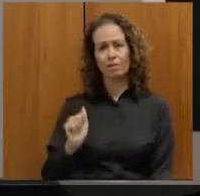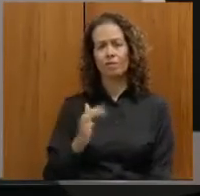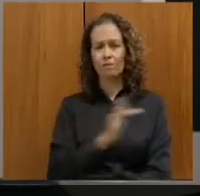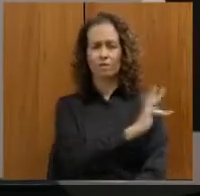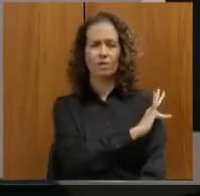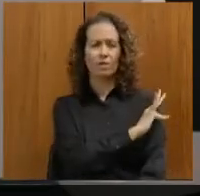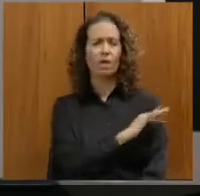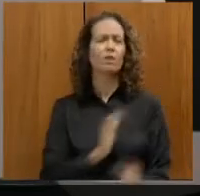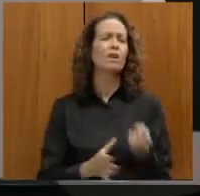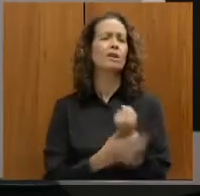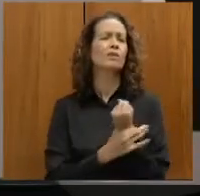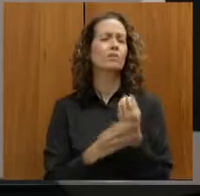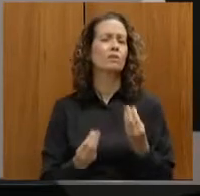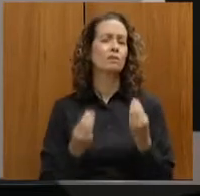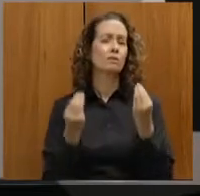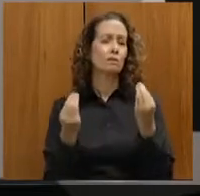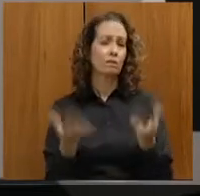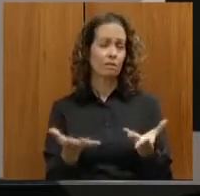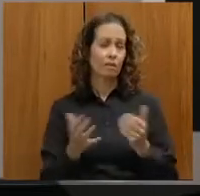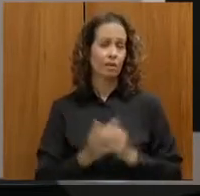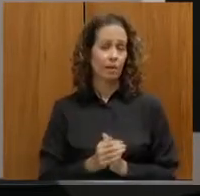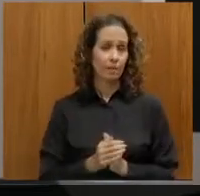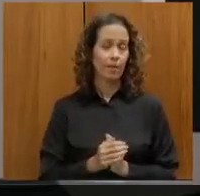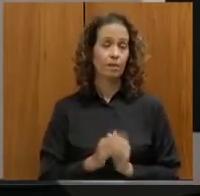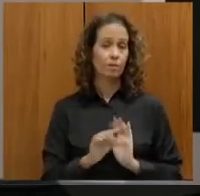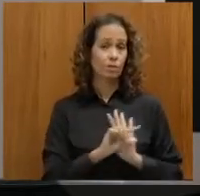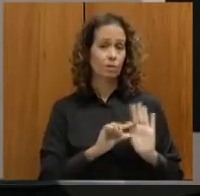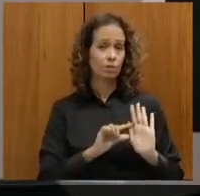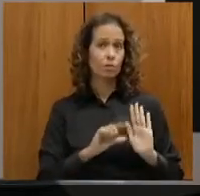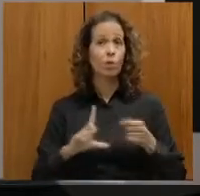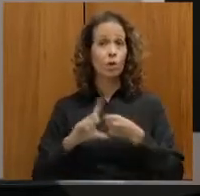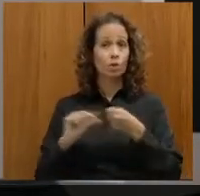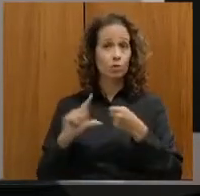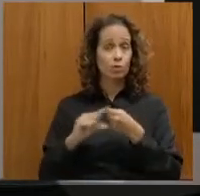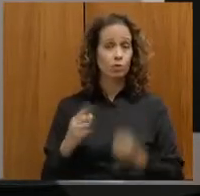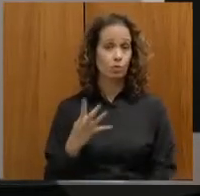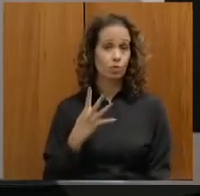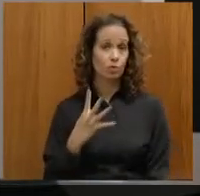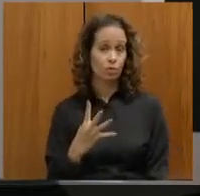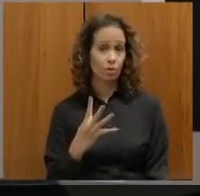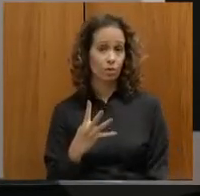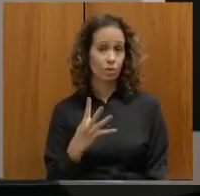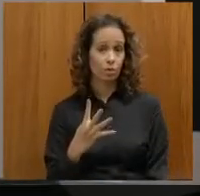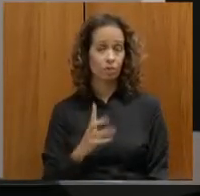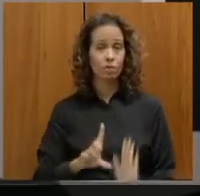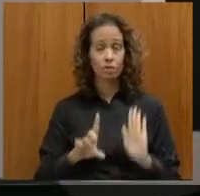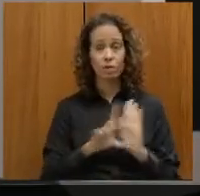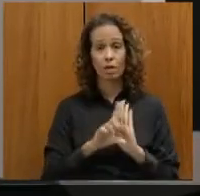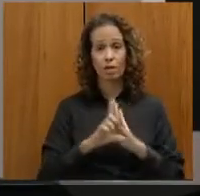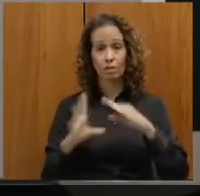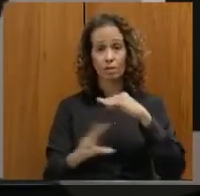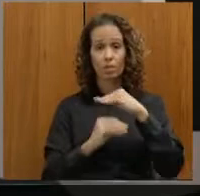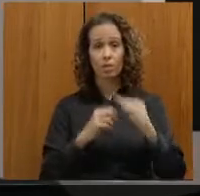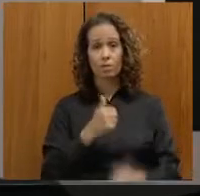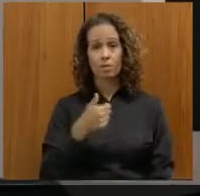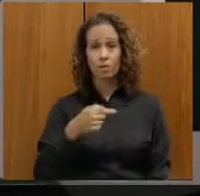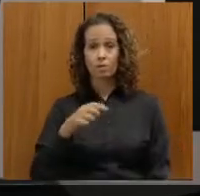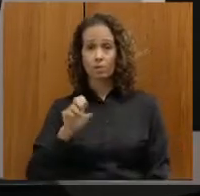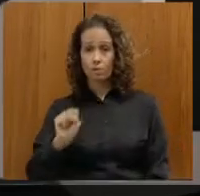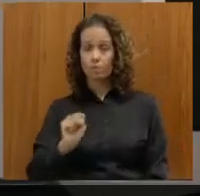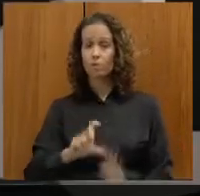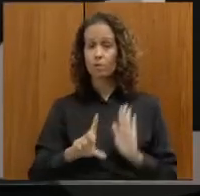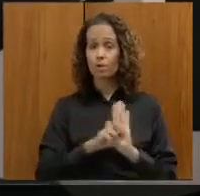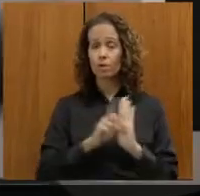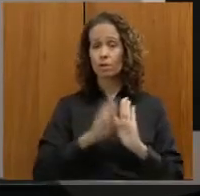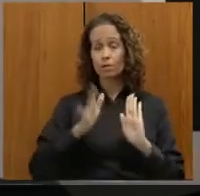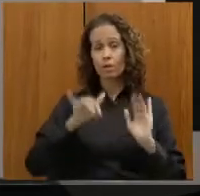dar considerando que o artigo 4º artigo 4º da lei complementar 178 essa